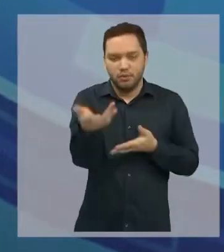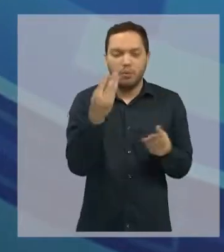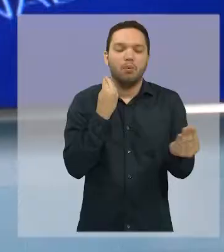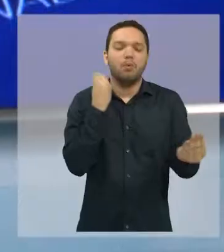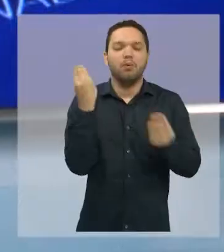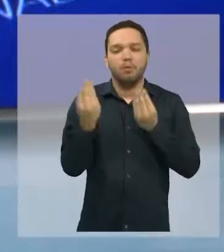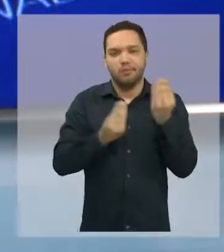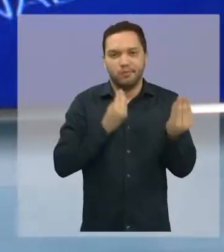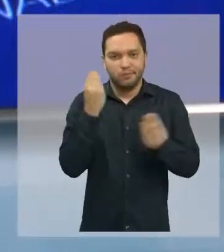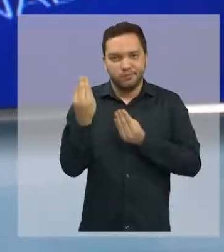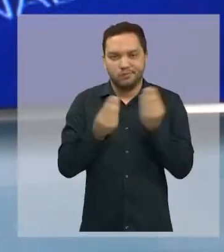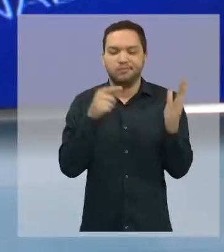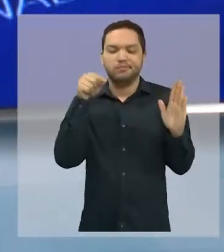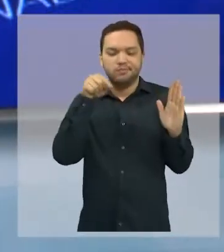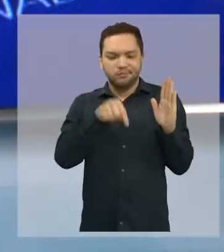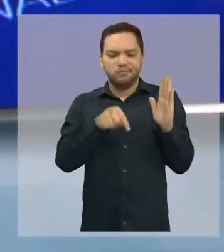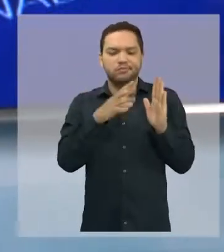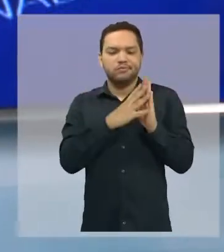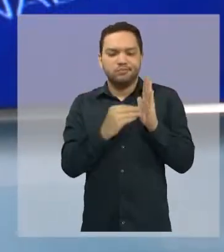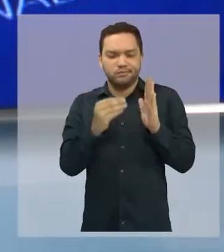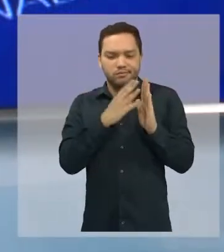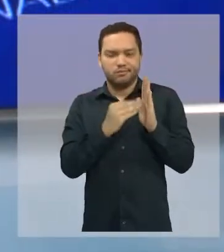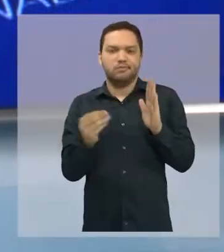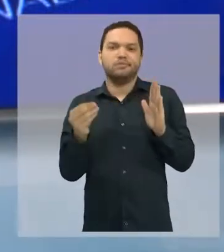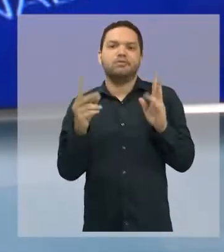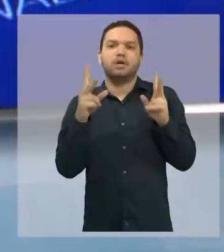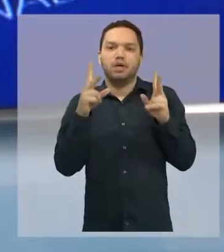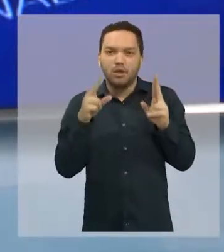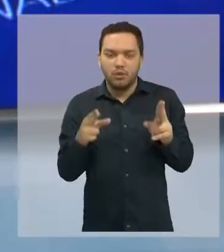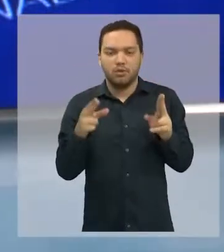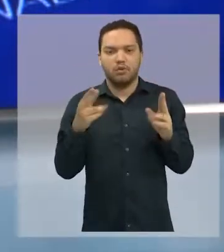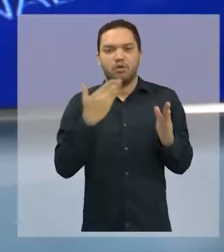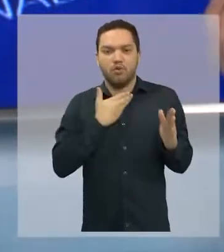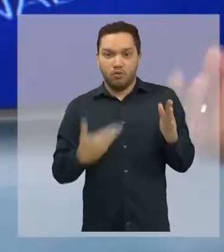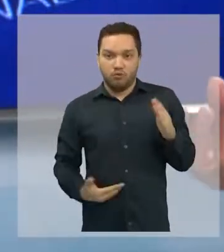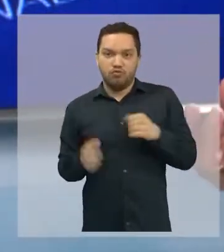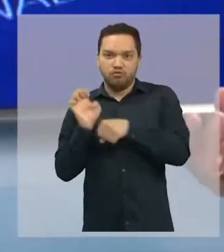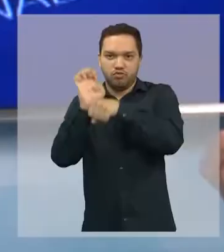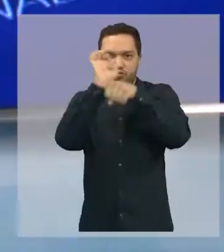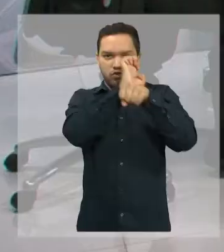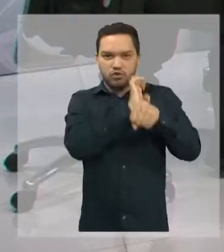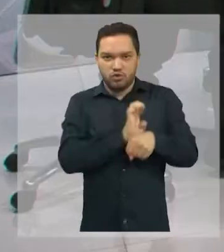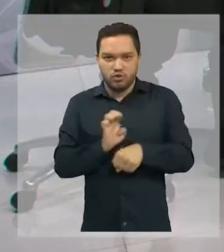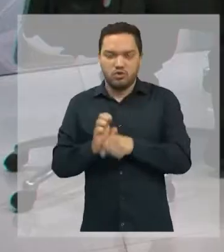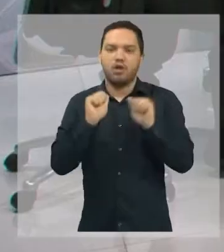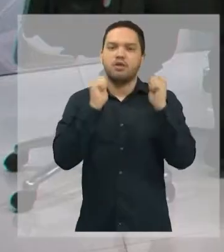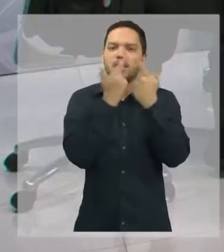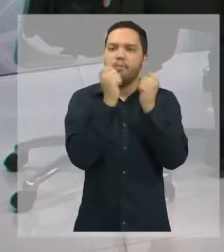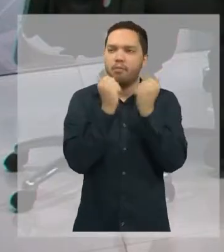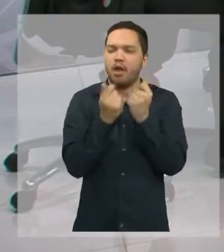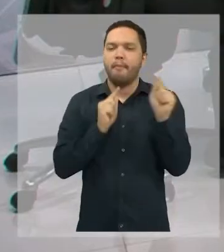É evidente que esse modelo ele acaba se reproduzindo para os governos estaduais e suas